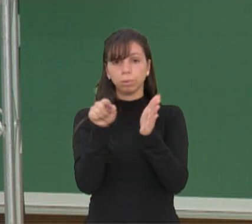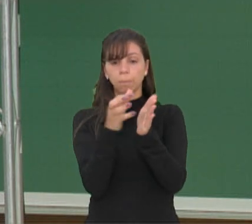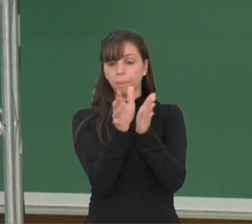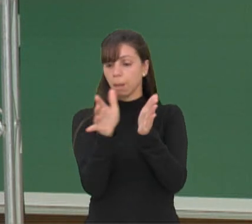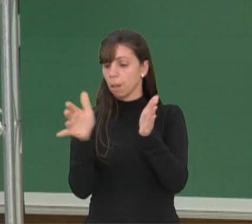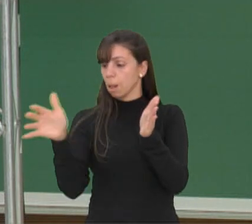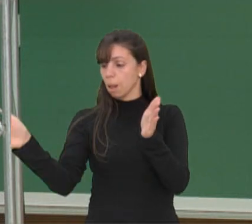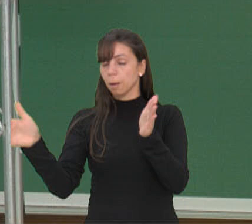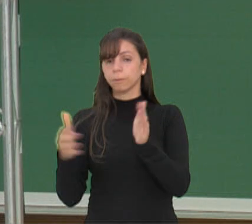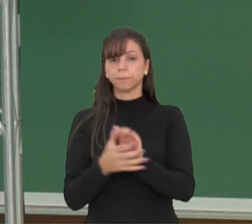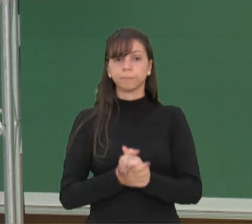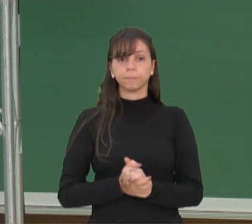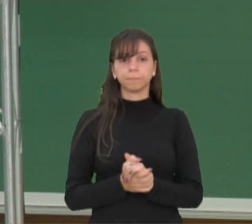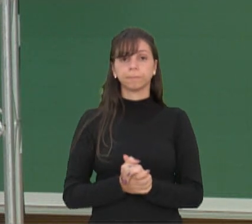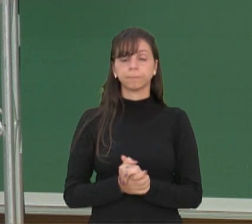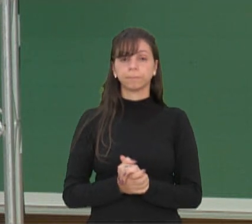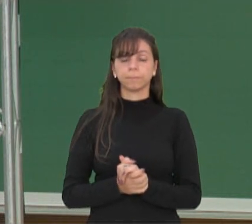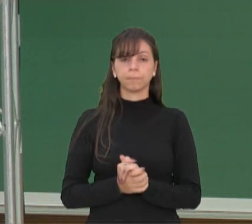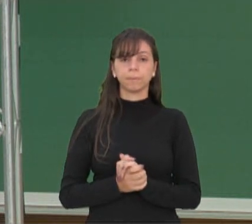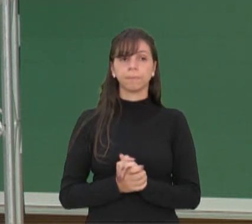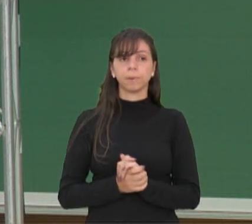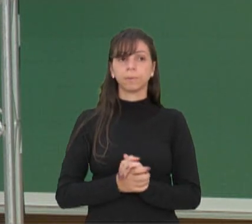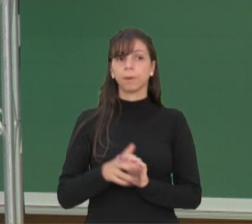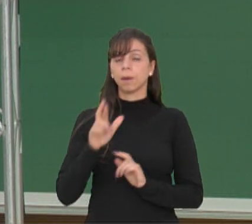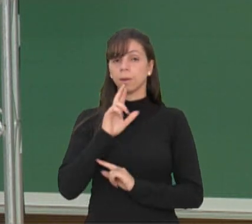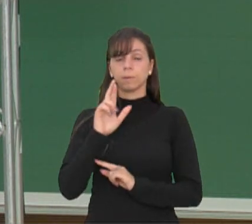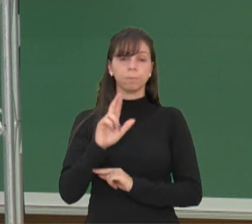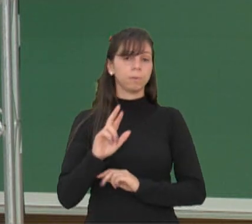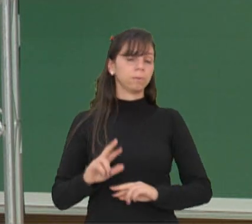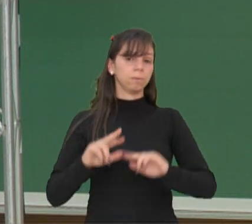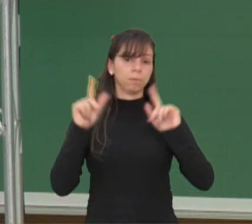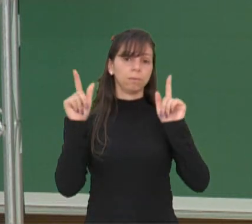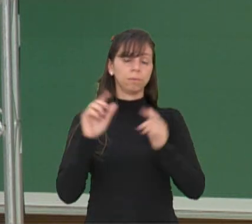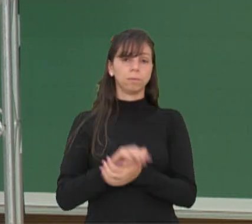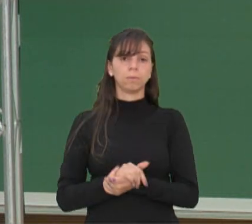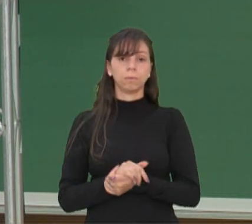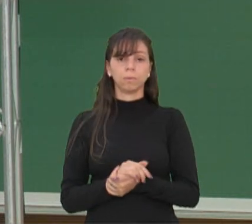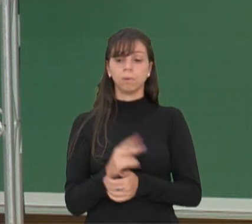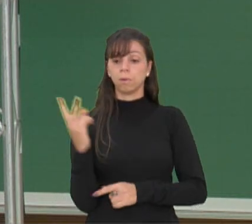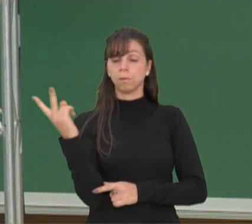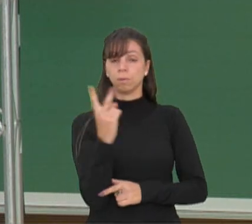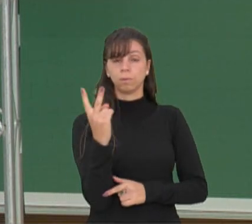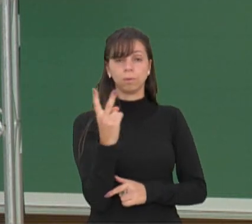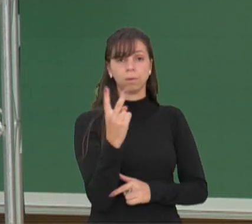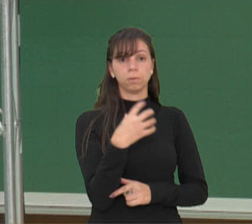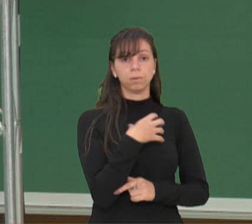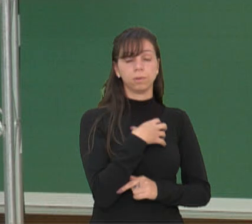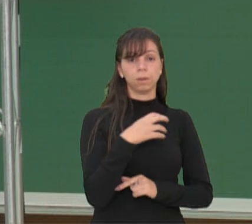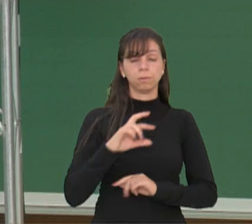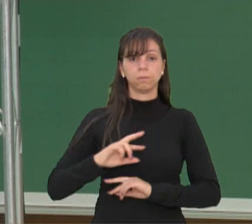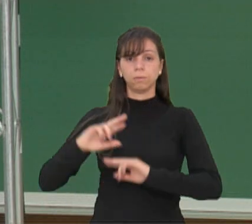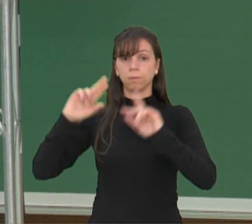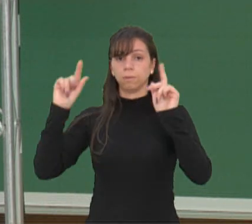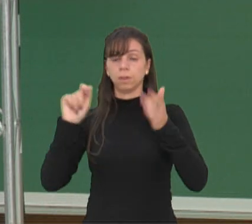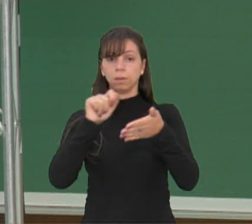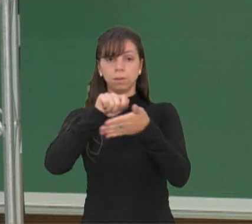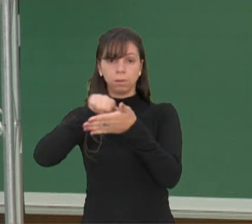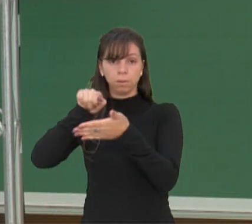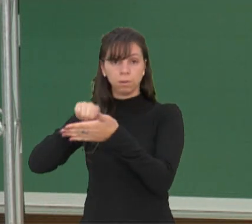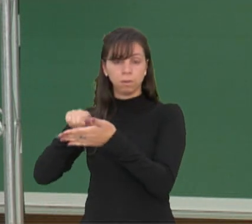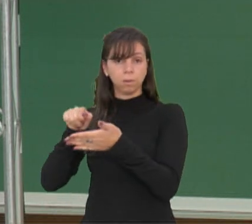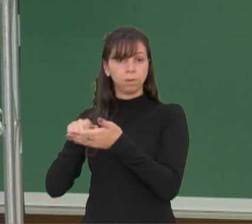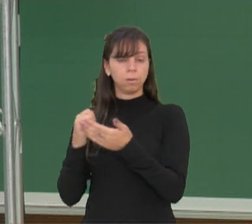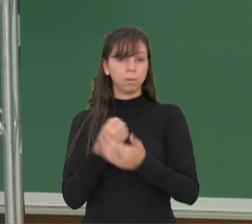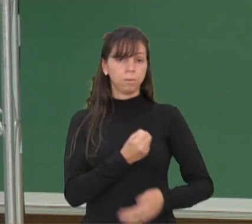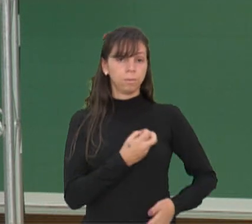tranquilo também. Ah, professor, mas o resultado fica diferente. Não fica diferente. São duas formas diferentes de escrever o mesmo número. Certo?